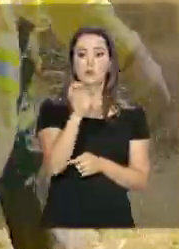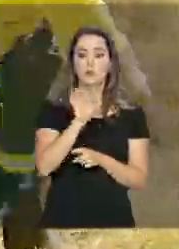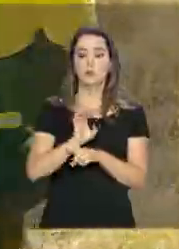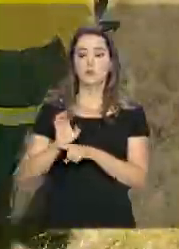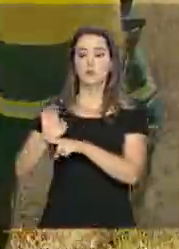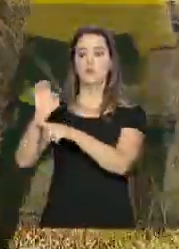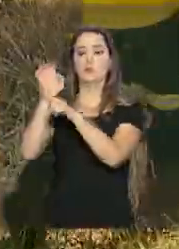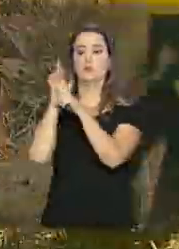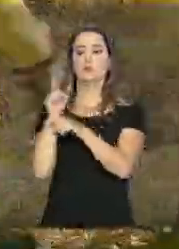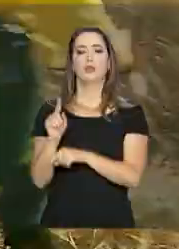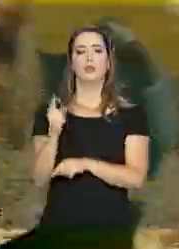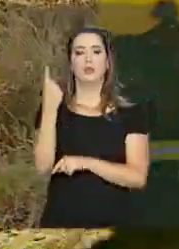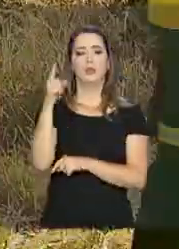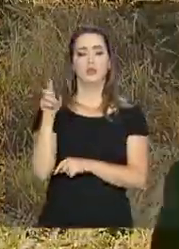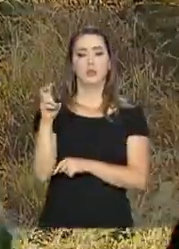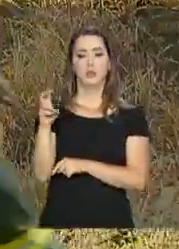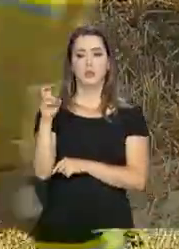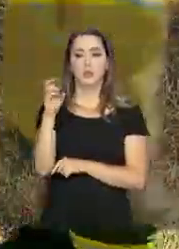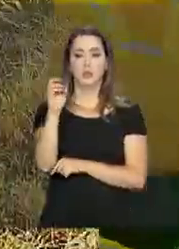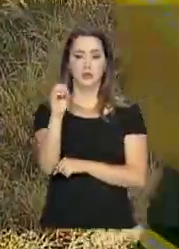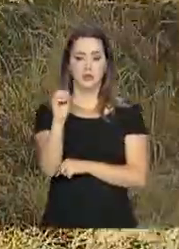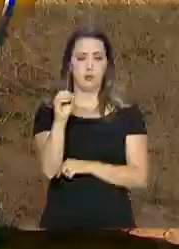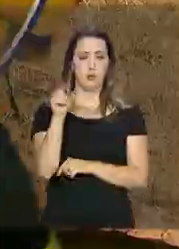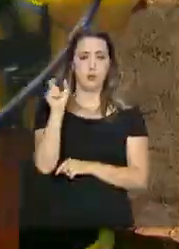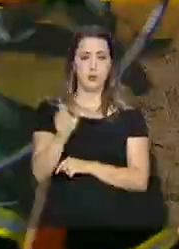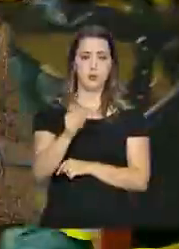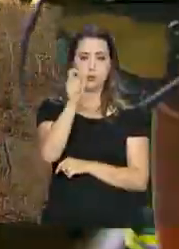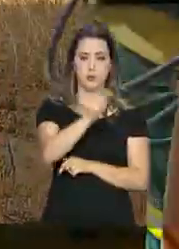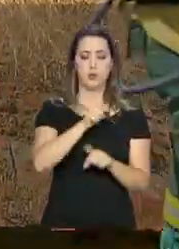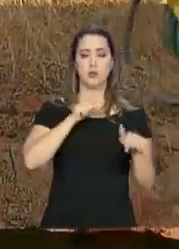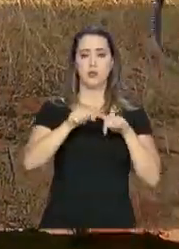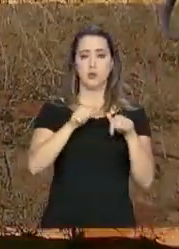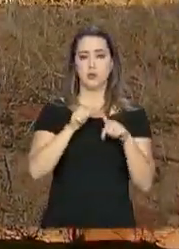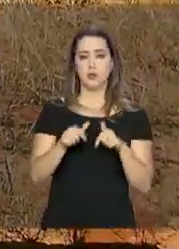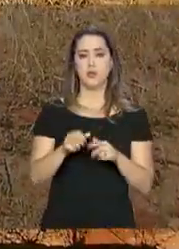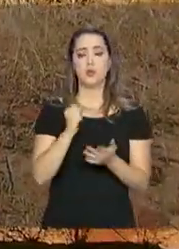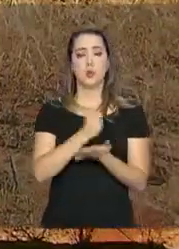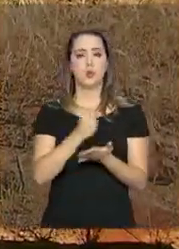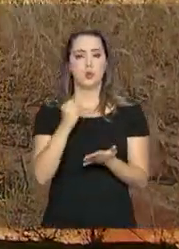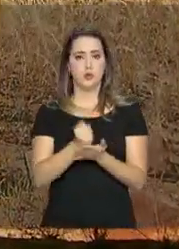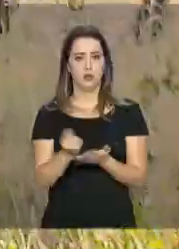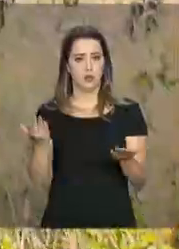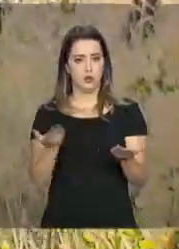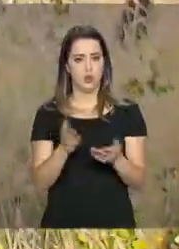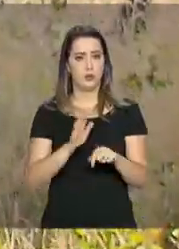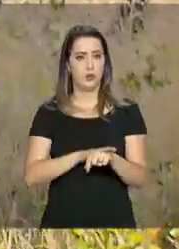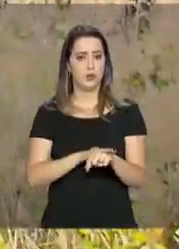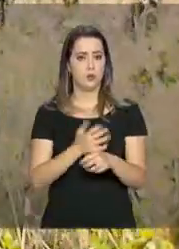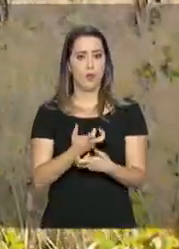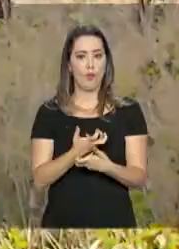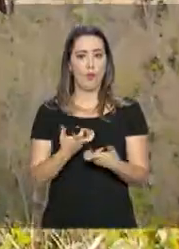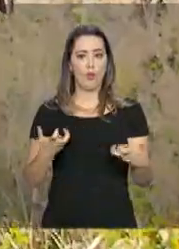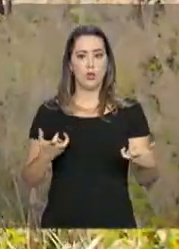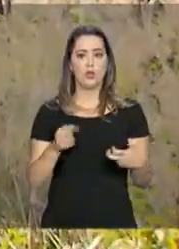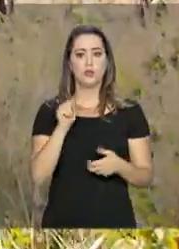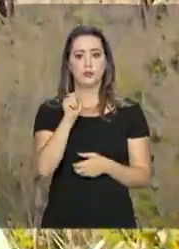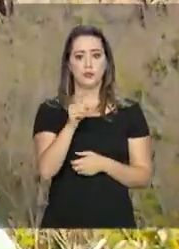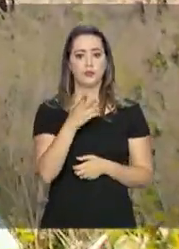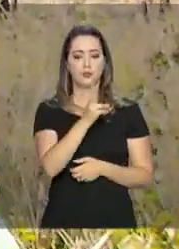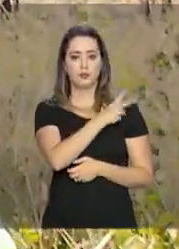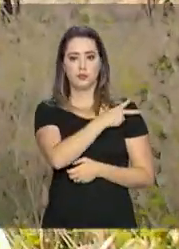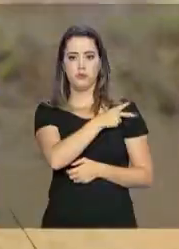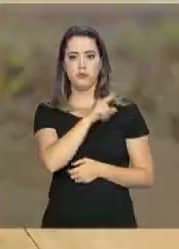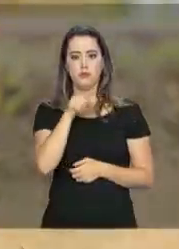e conta com 1.550 brigadistas contratados para o período de seca. O André é o chefe do Esquadrão